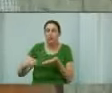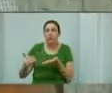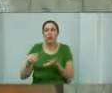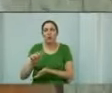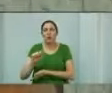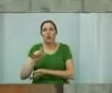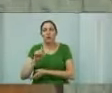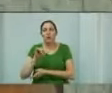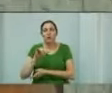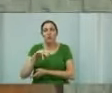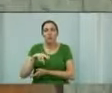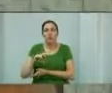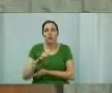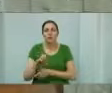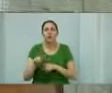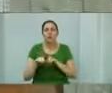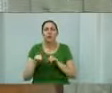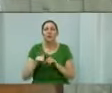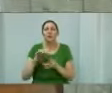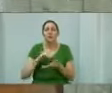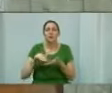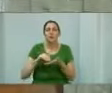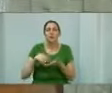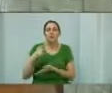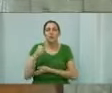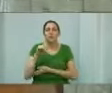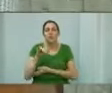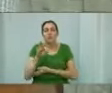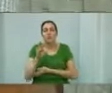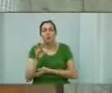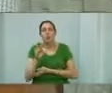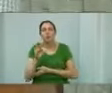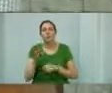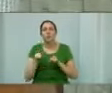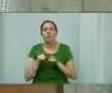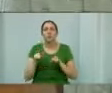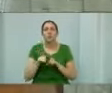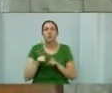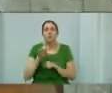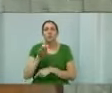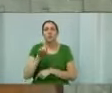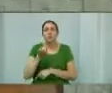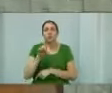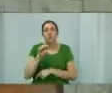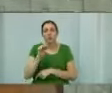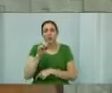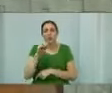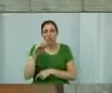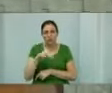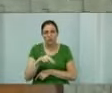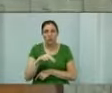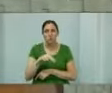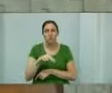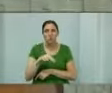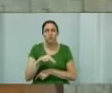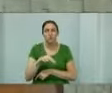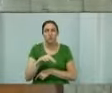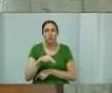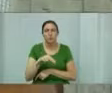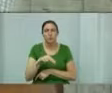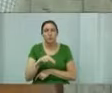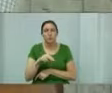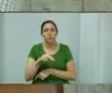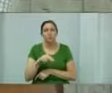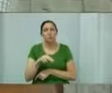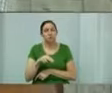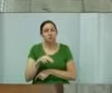Aline, aqui o secretário Pitt, que representa a Secretaria de Fazenda, ao Edson, que é uma aula, sempre uma aula